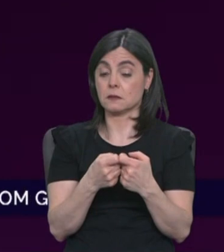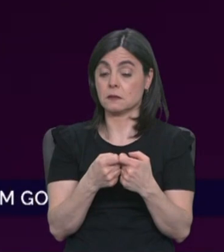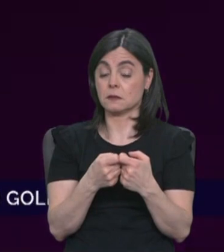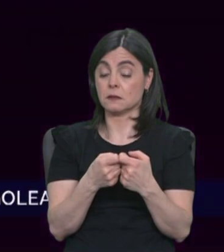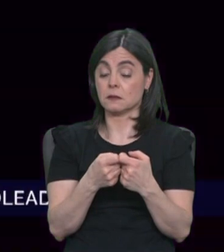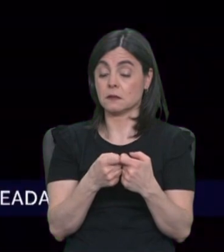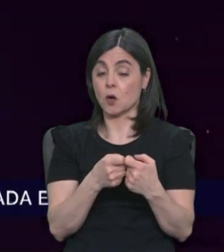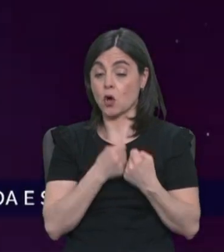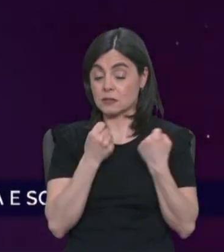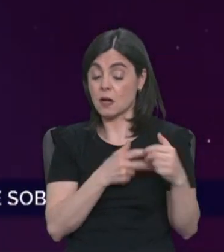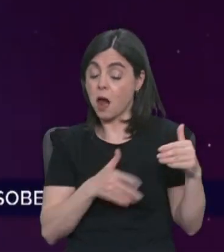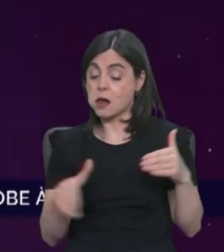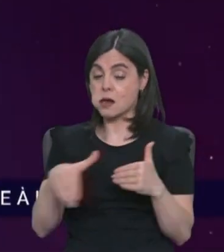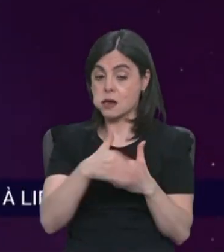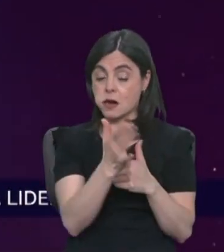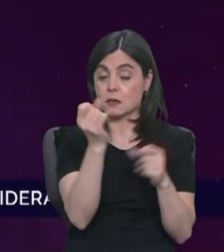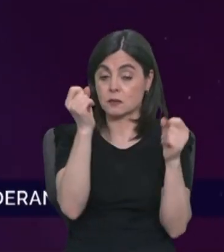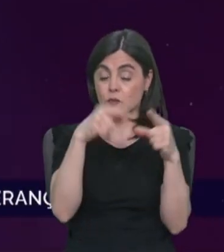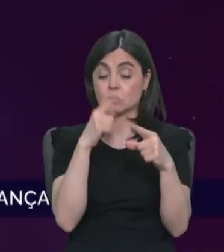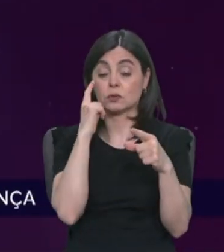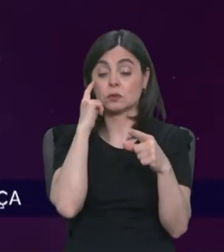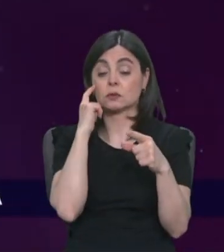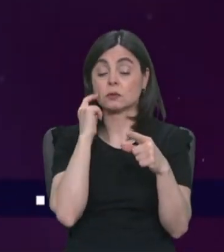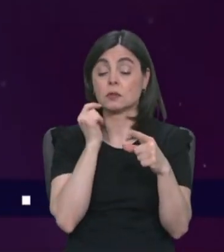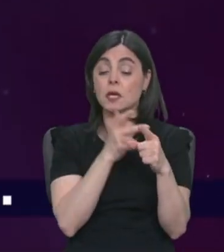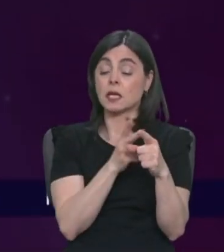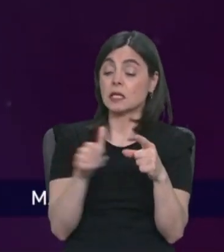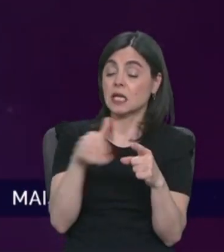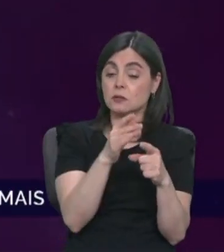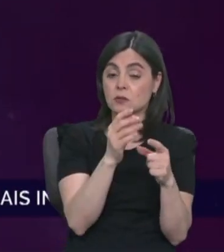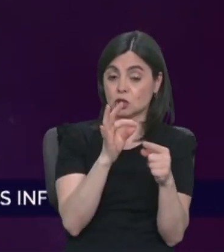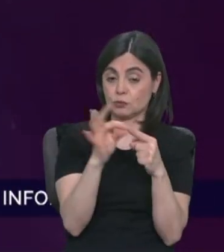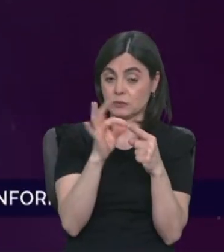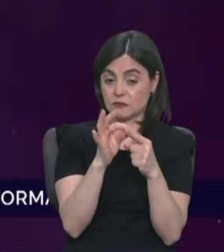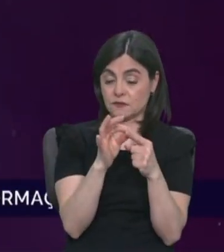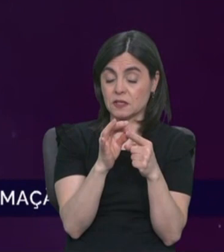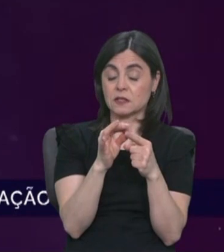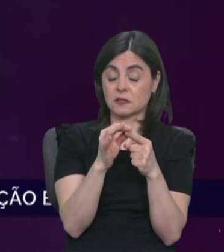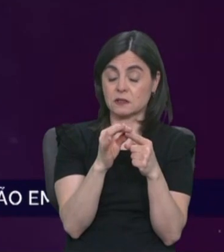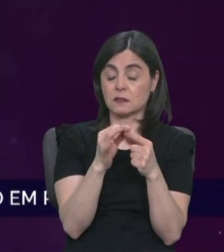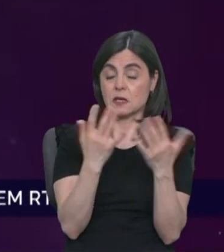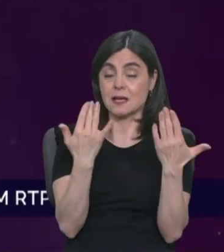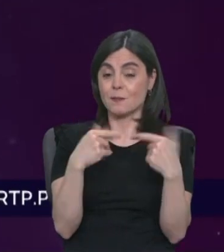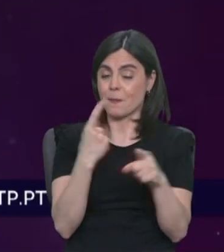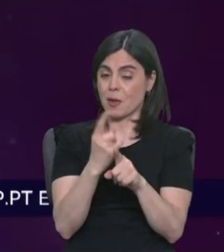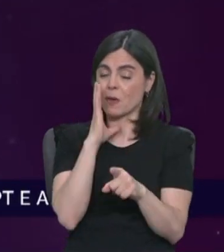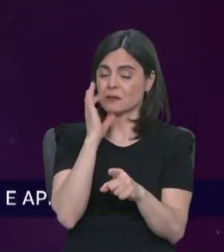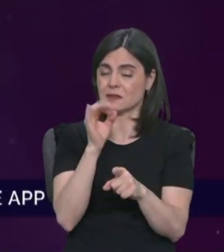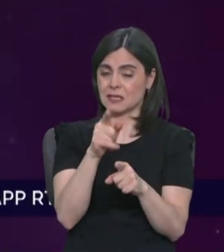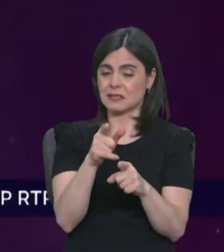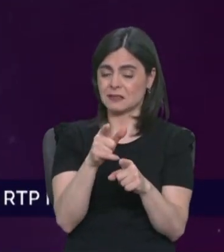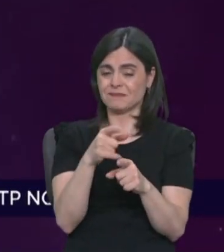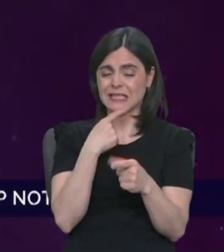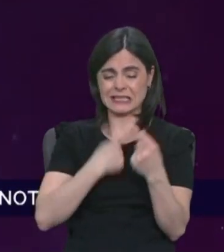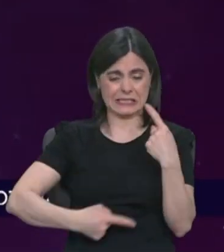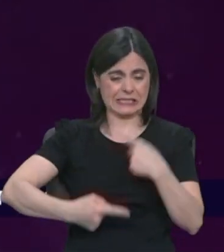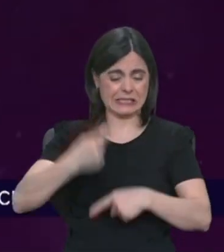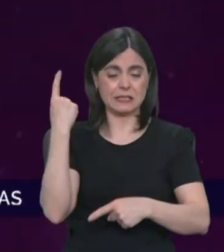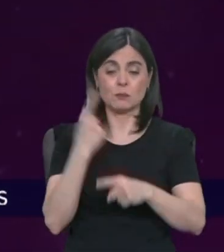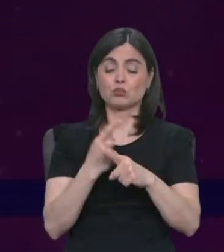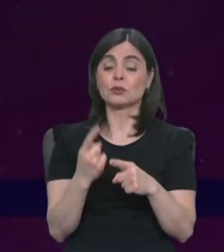conseguem orientar a luz em direções específicas, polarizá-la. Só que, mesmo assim, esta polarização é muito